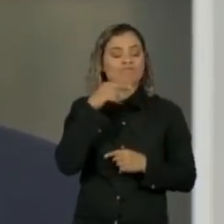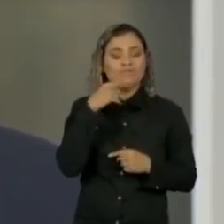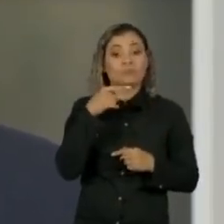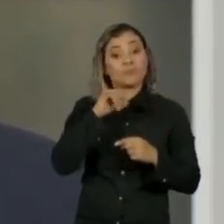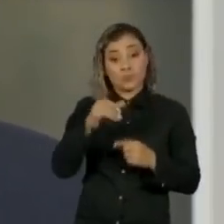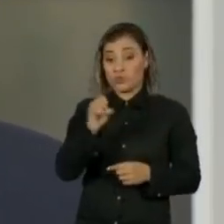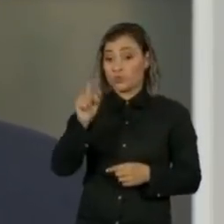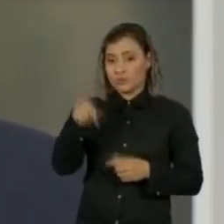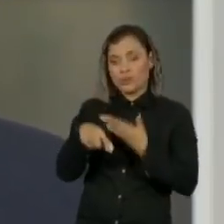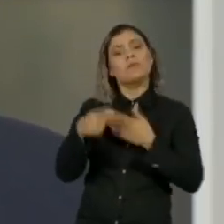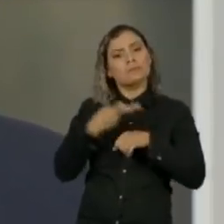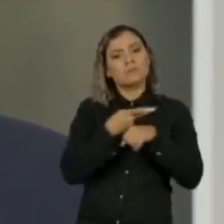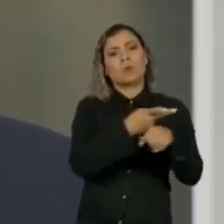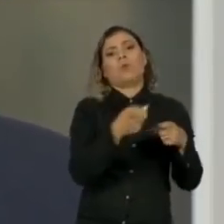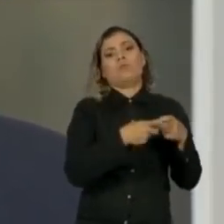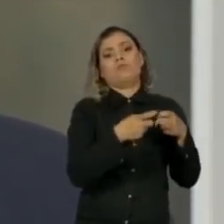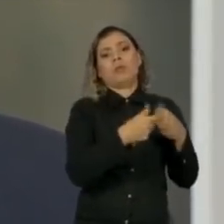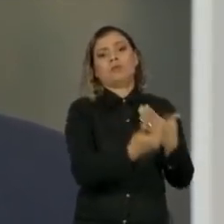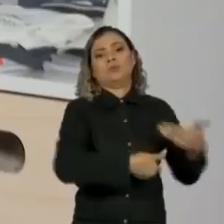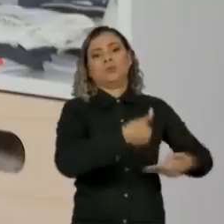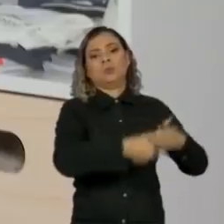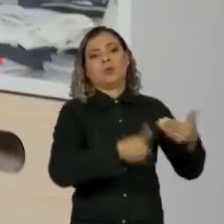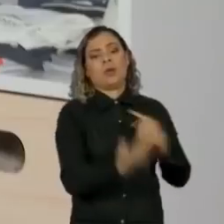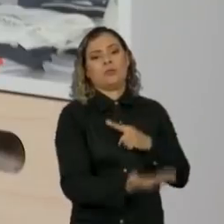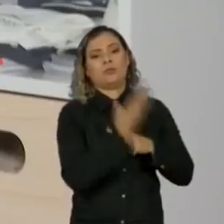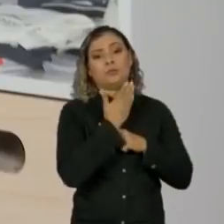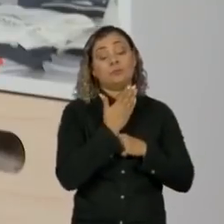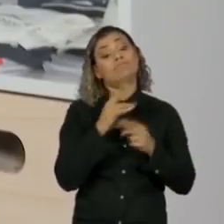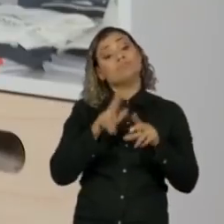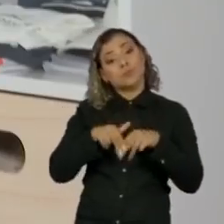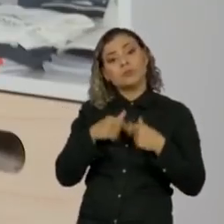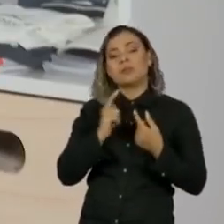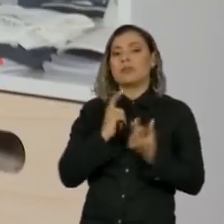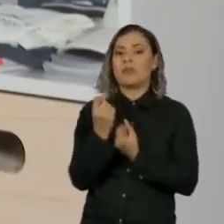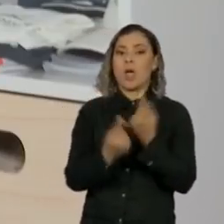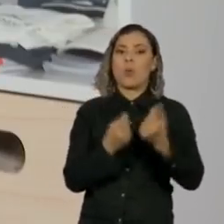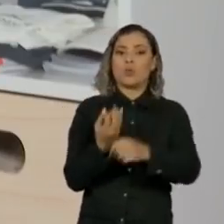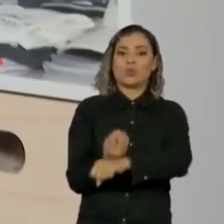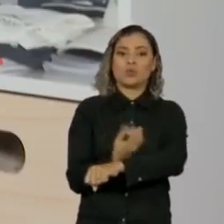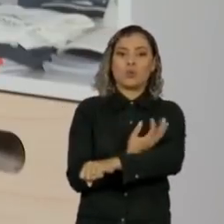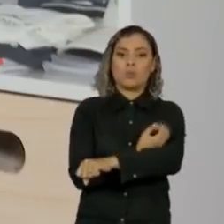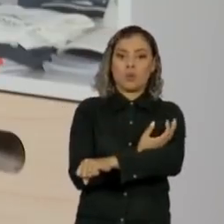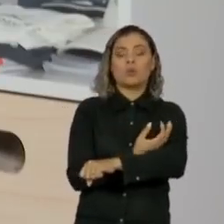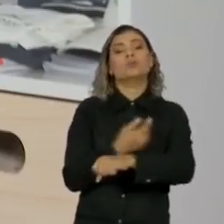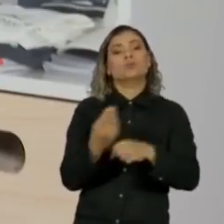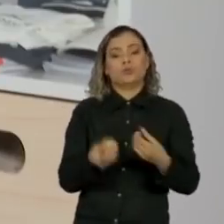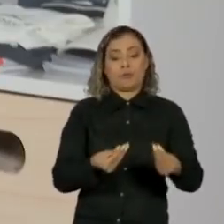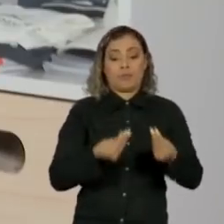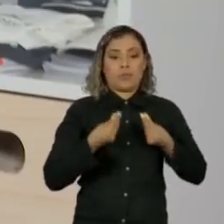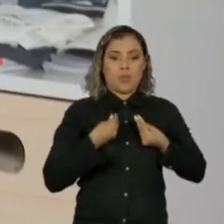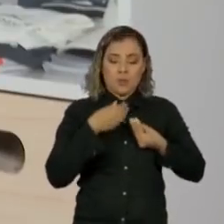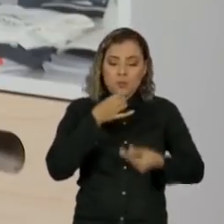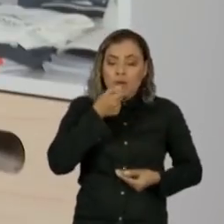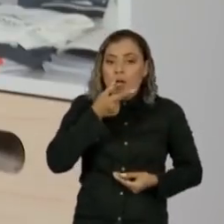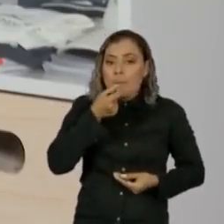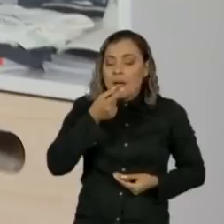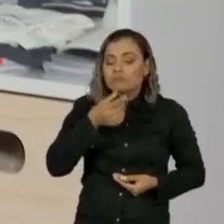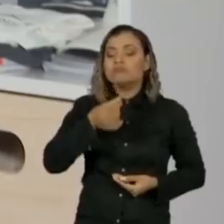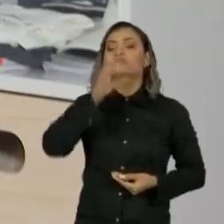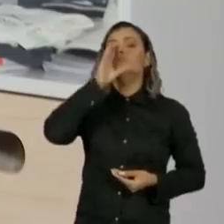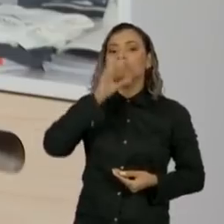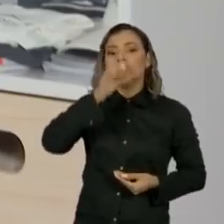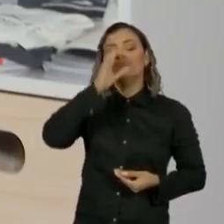José Carlos foi atrás de tratamento médico. Prescreveu alguns hormônios bioidênticos